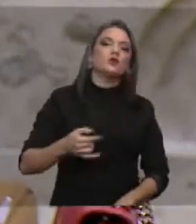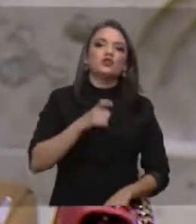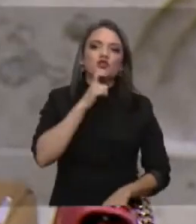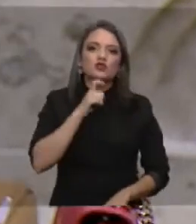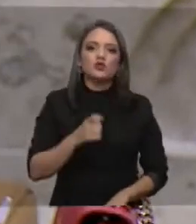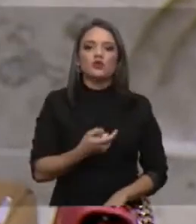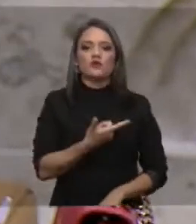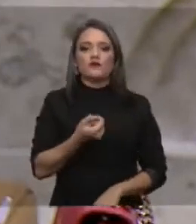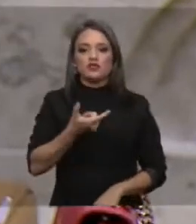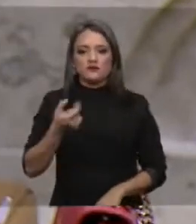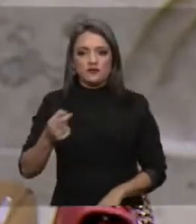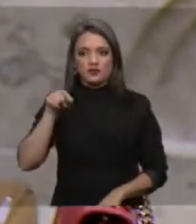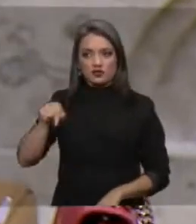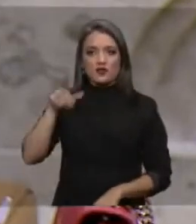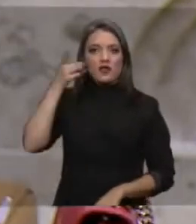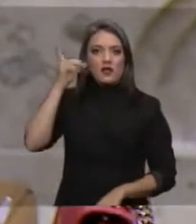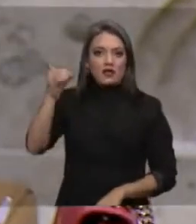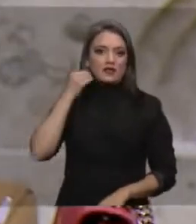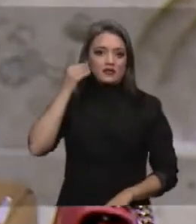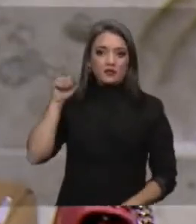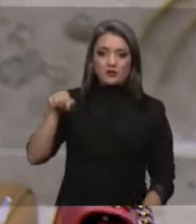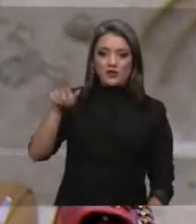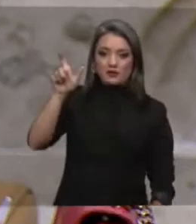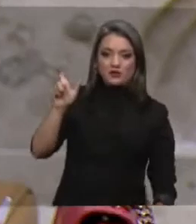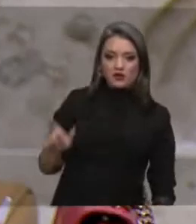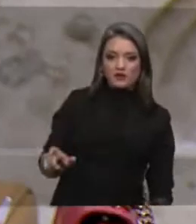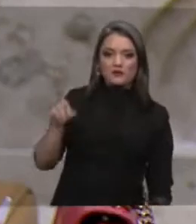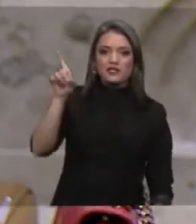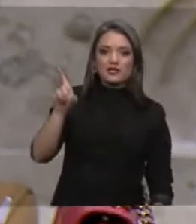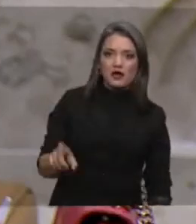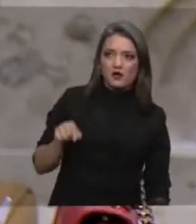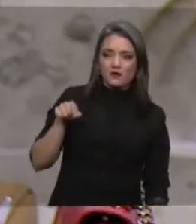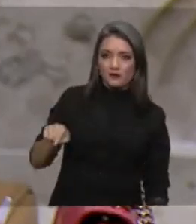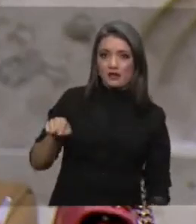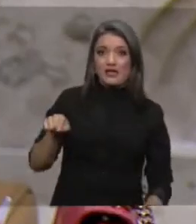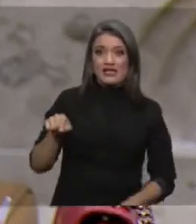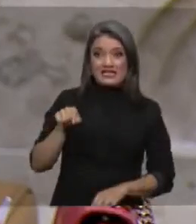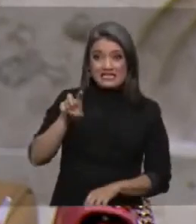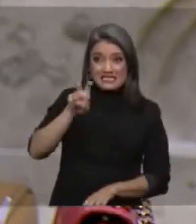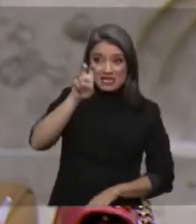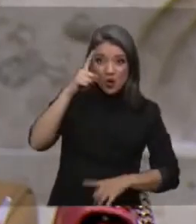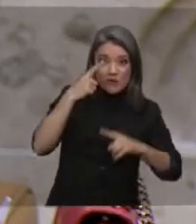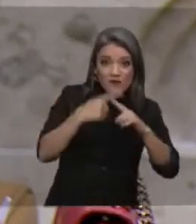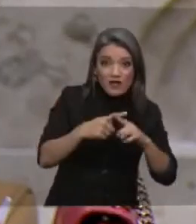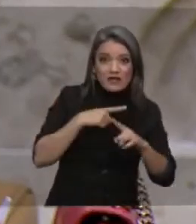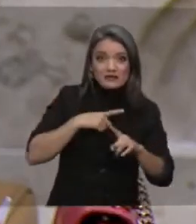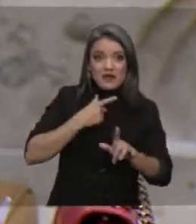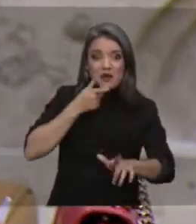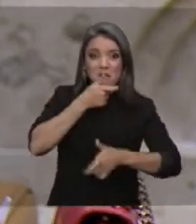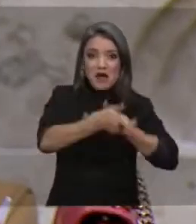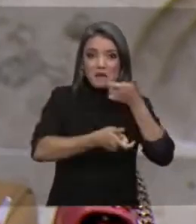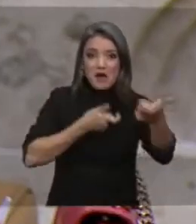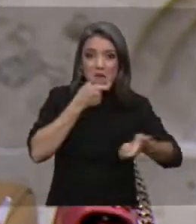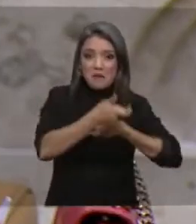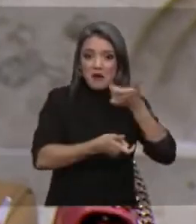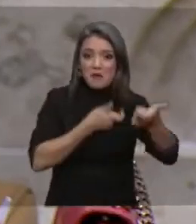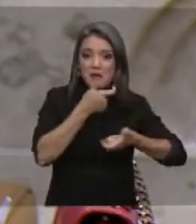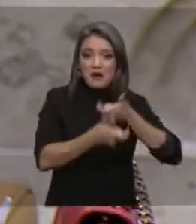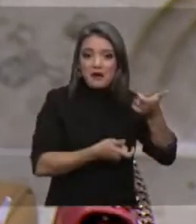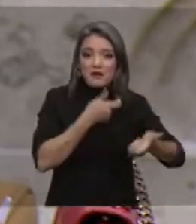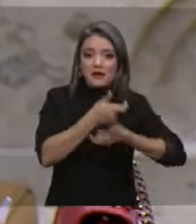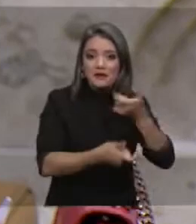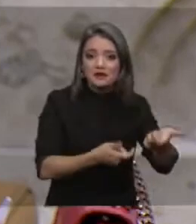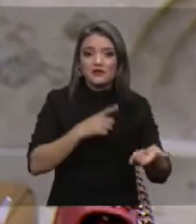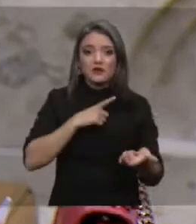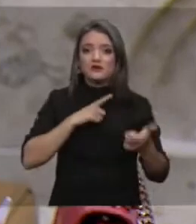denunciado, primeiro, atribuiu em 5 vezes distintas por meio que facilita a divulgação das difamações,